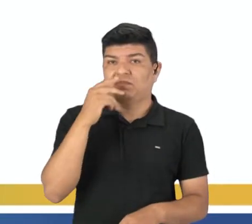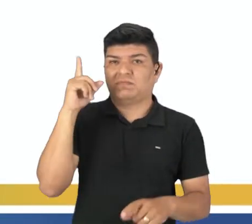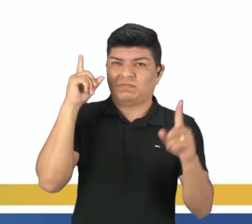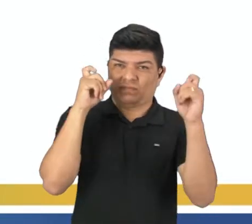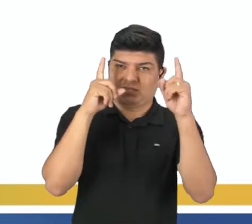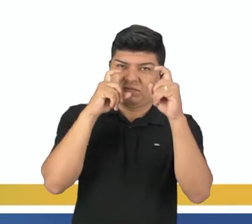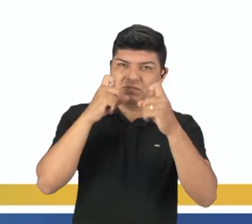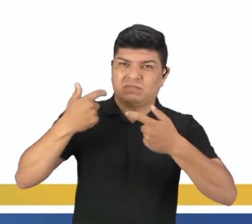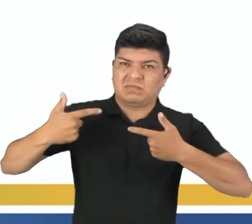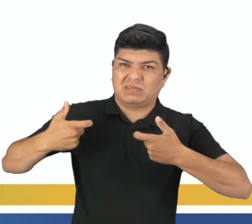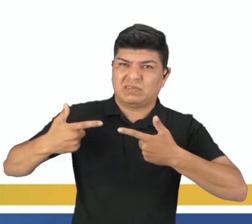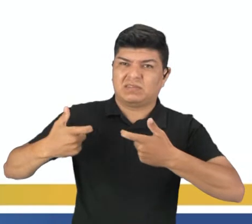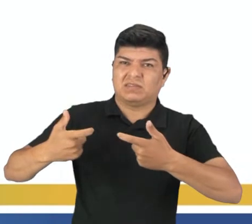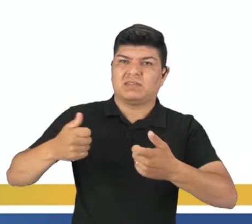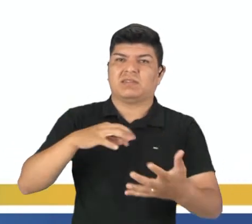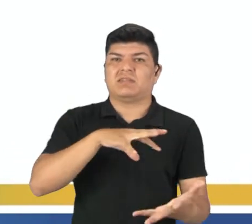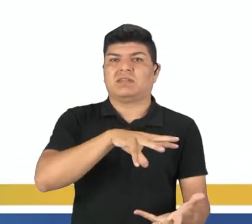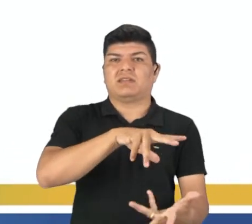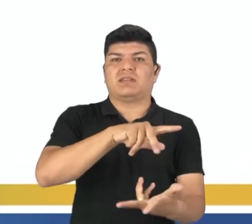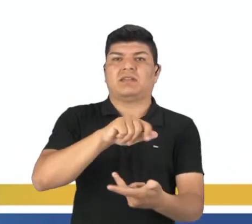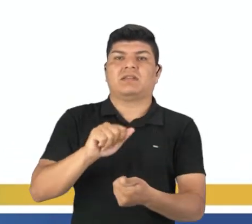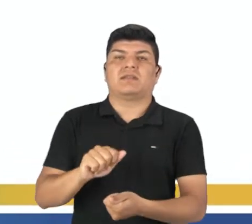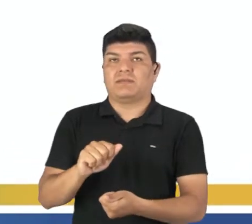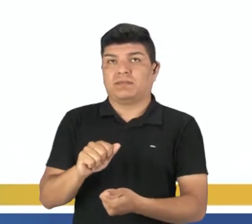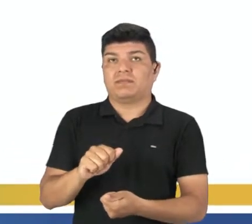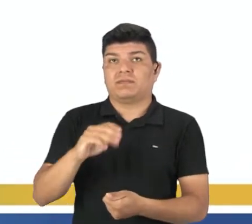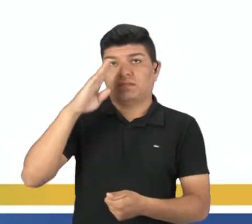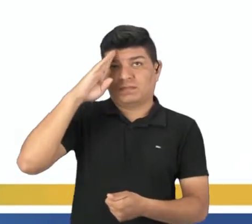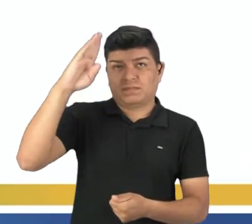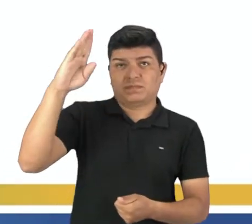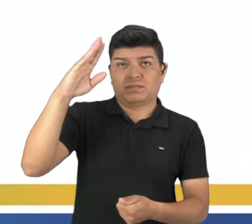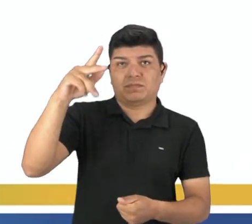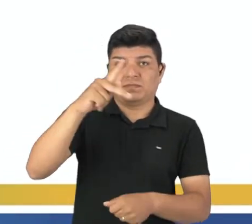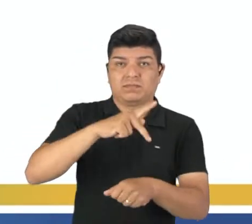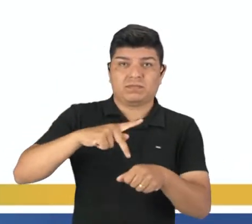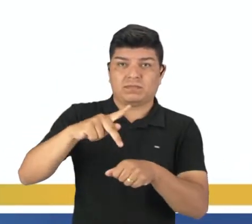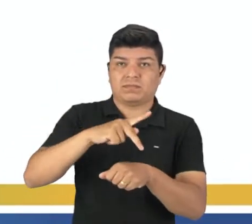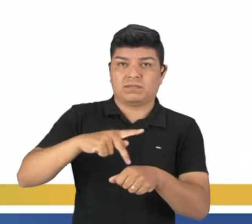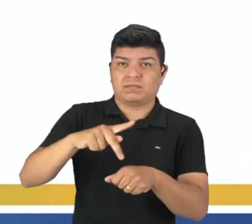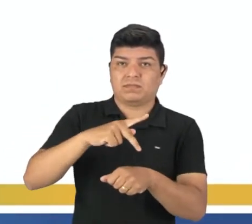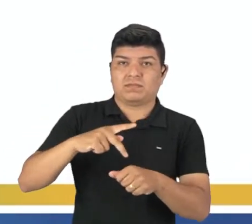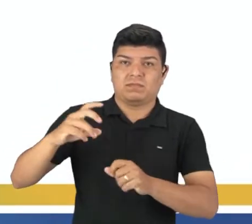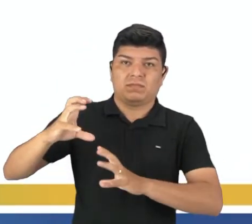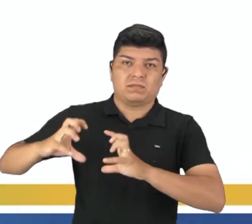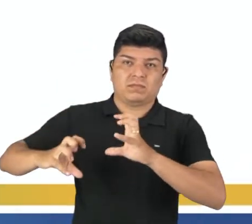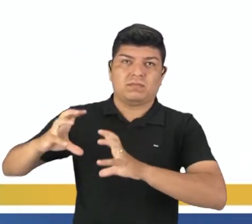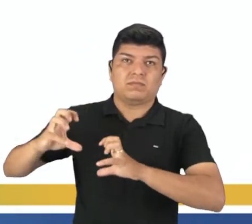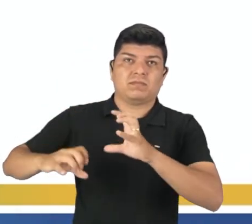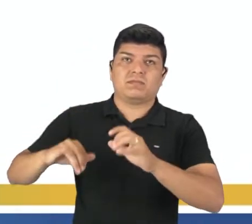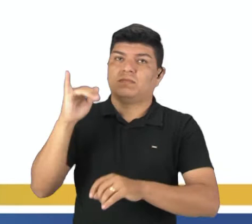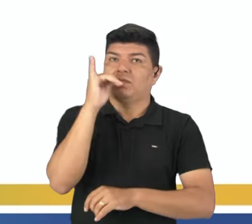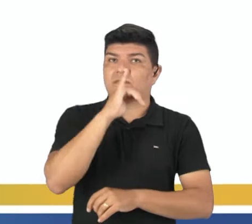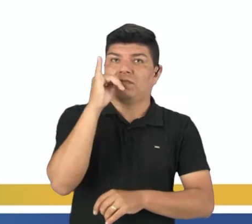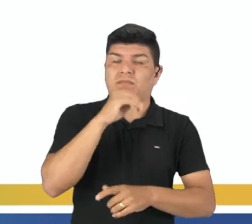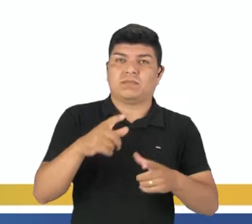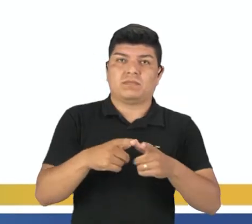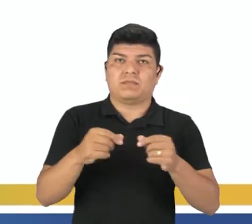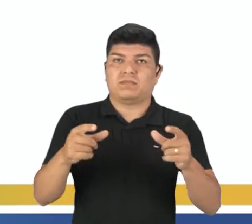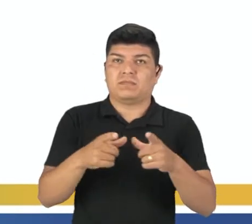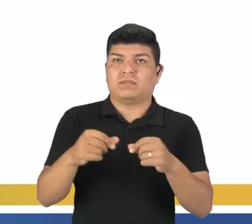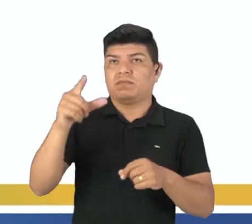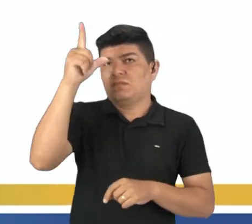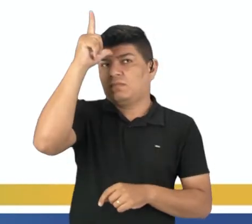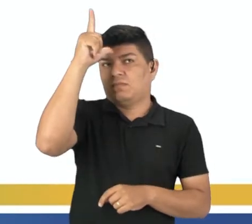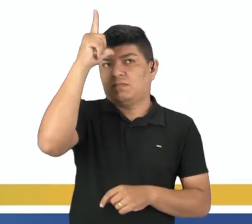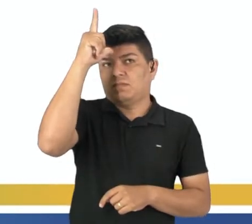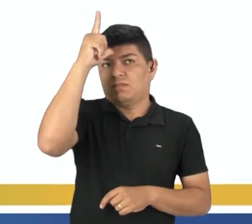sangrento conflito de toda a história da humanidade. As principais nações que lutaram pelo eixo foram a Itália, o Japão e a